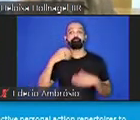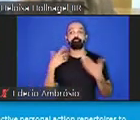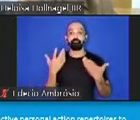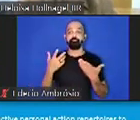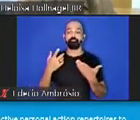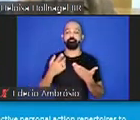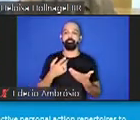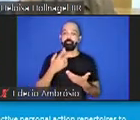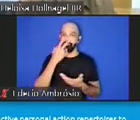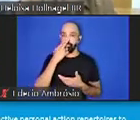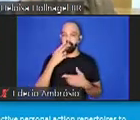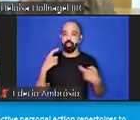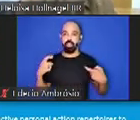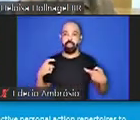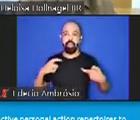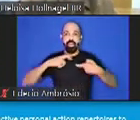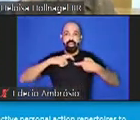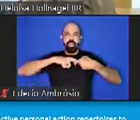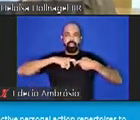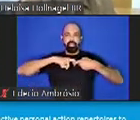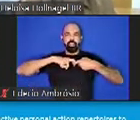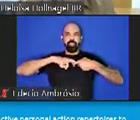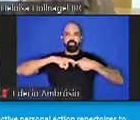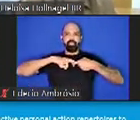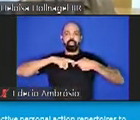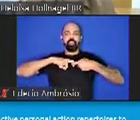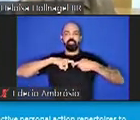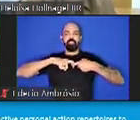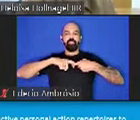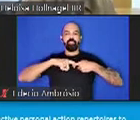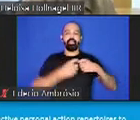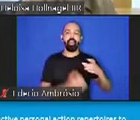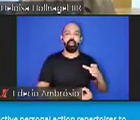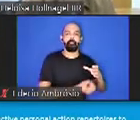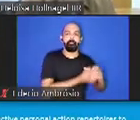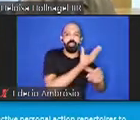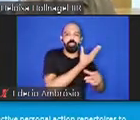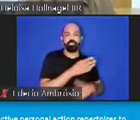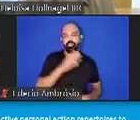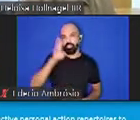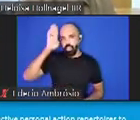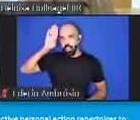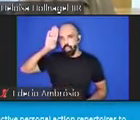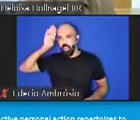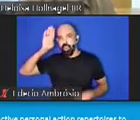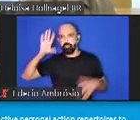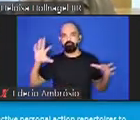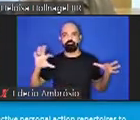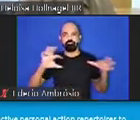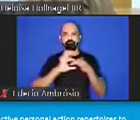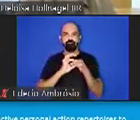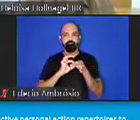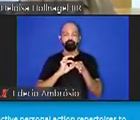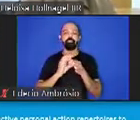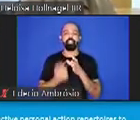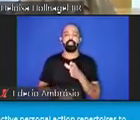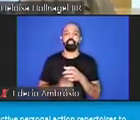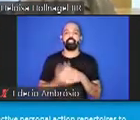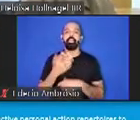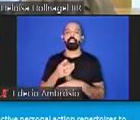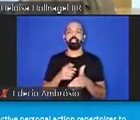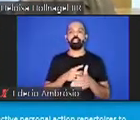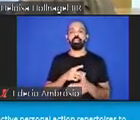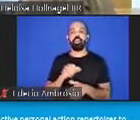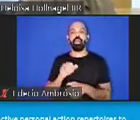estabelecendo links entre o setor produtivo e a academia, criando estudantes